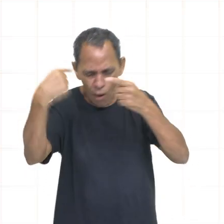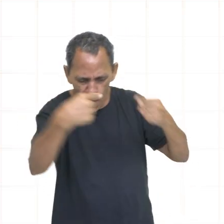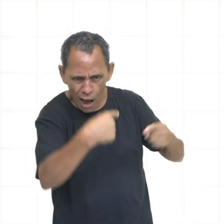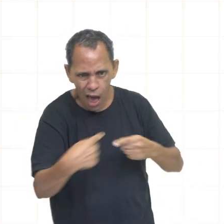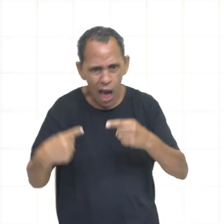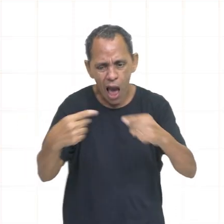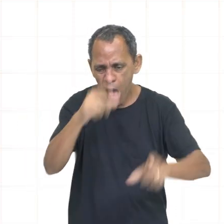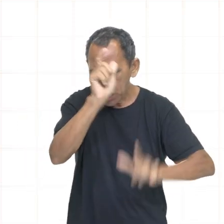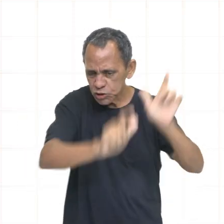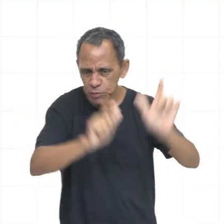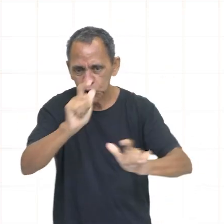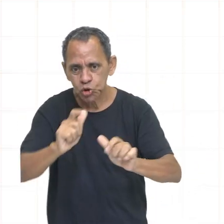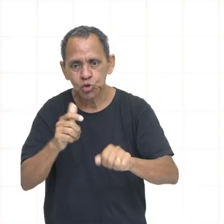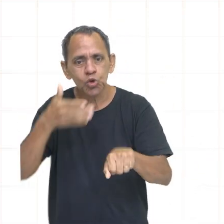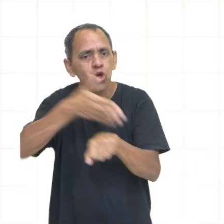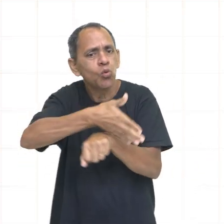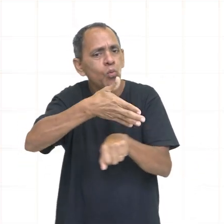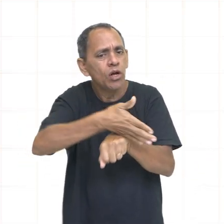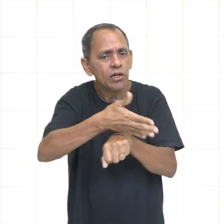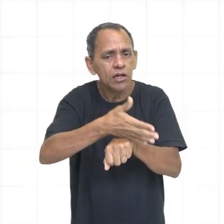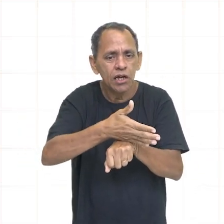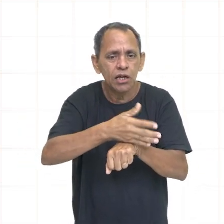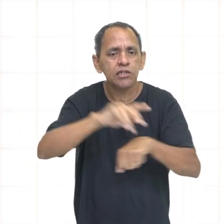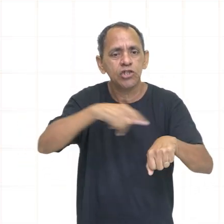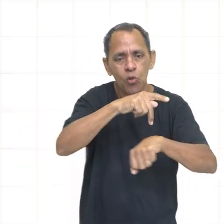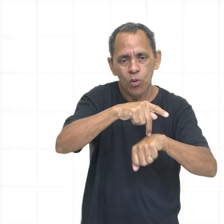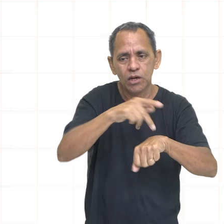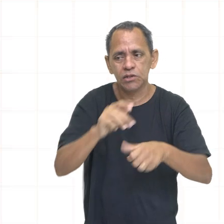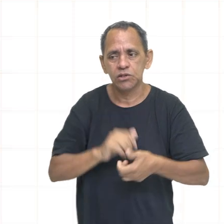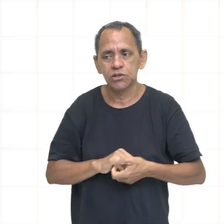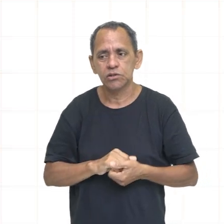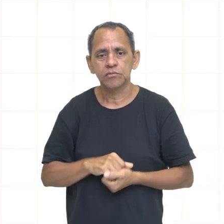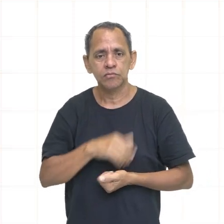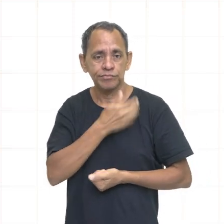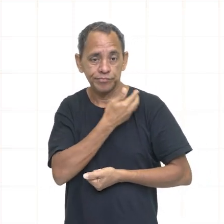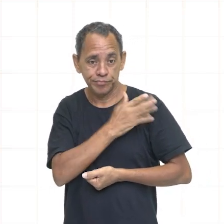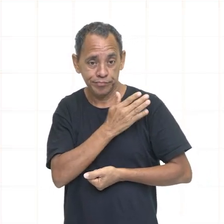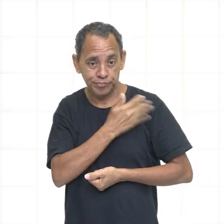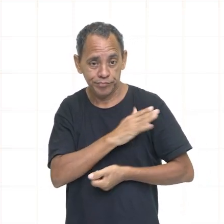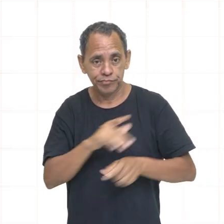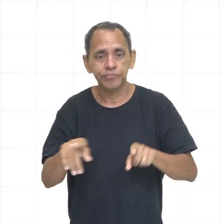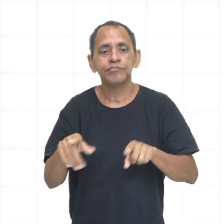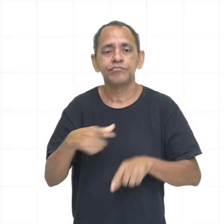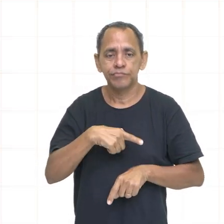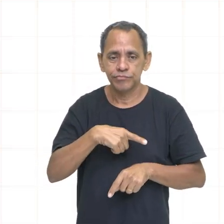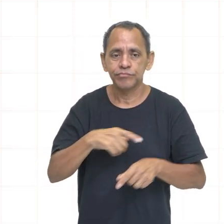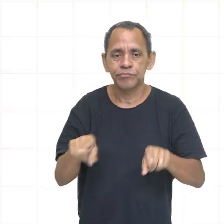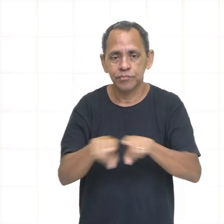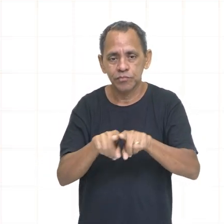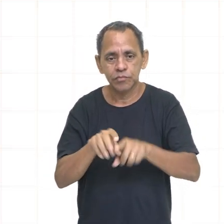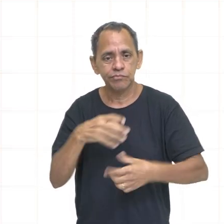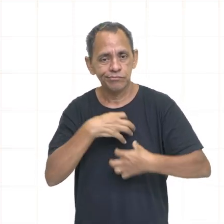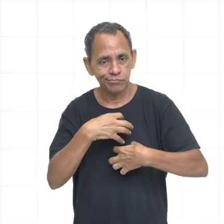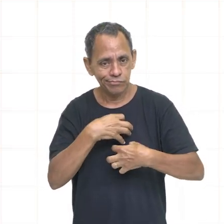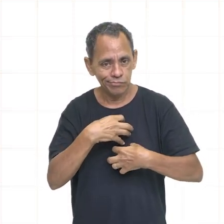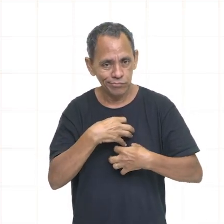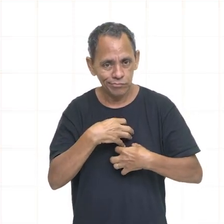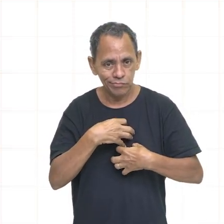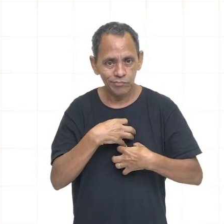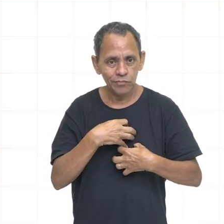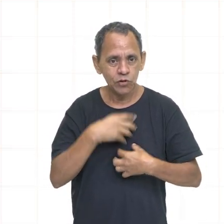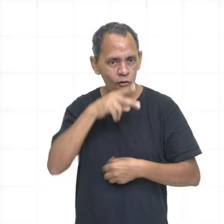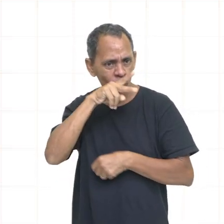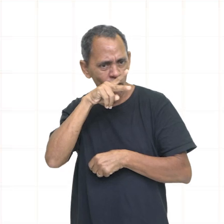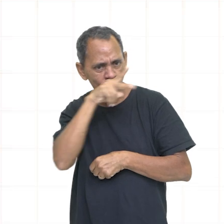que não pertencia à sua nação. E esse sentimento nacionalista aflorado, inclusive a